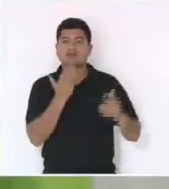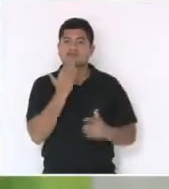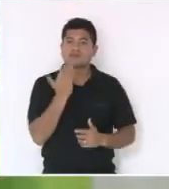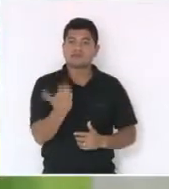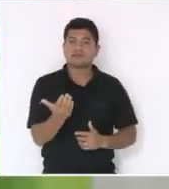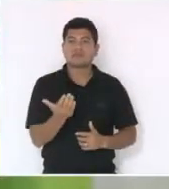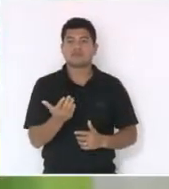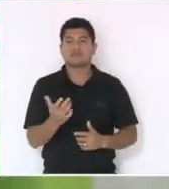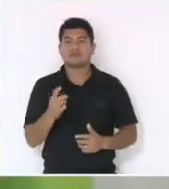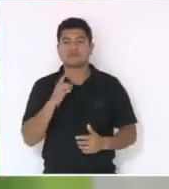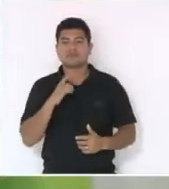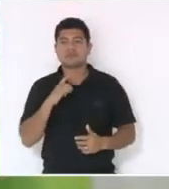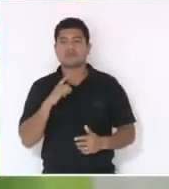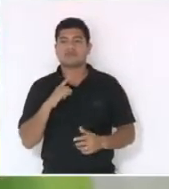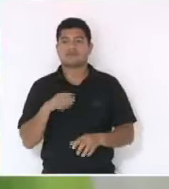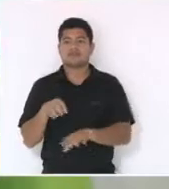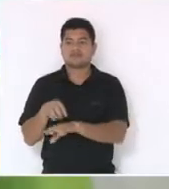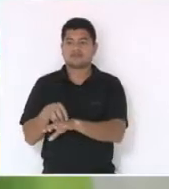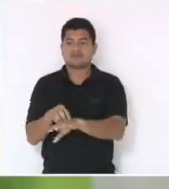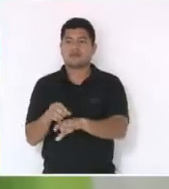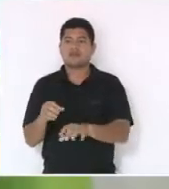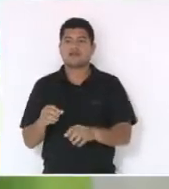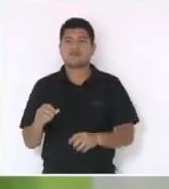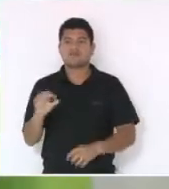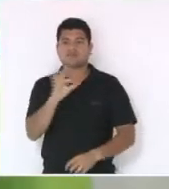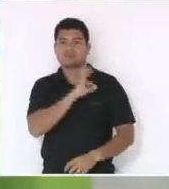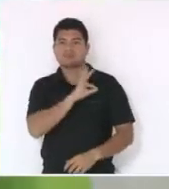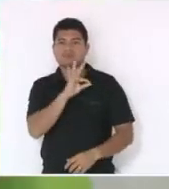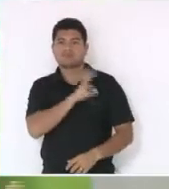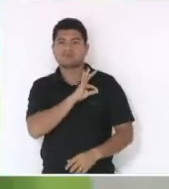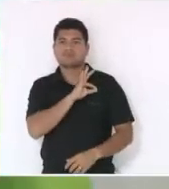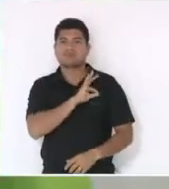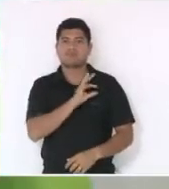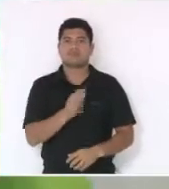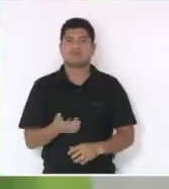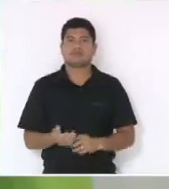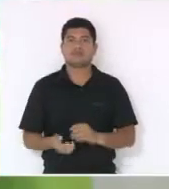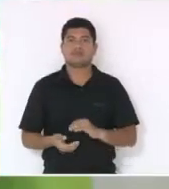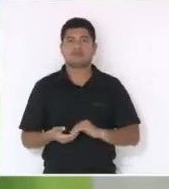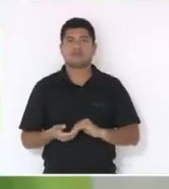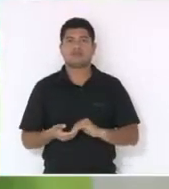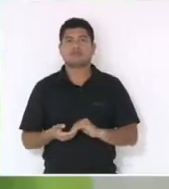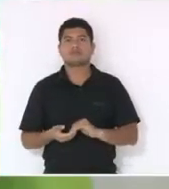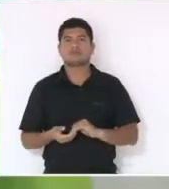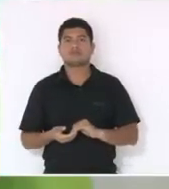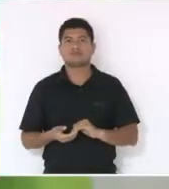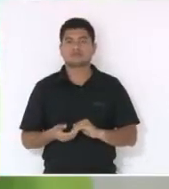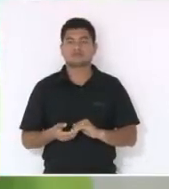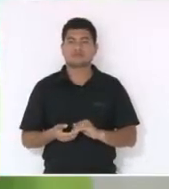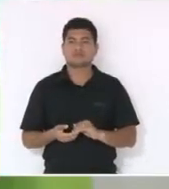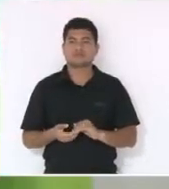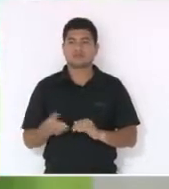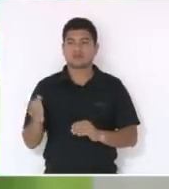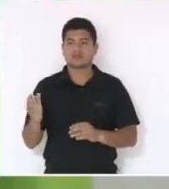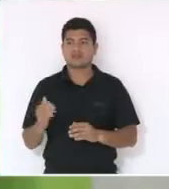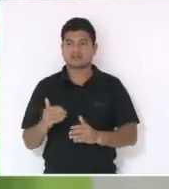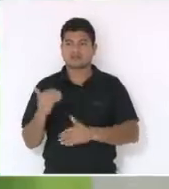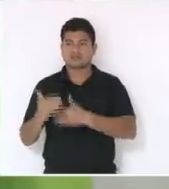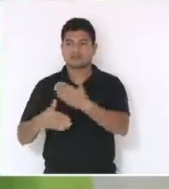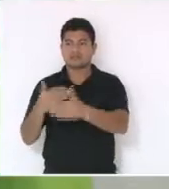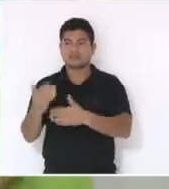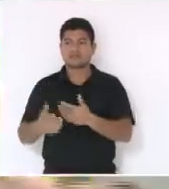de viaturas, e o secretário anunciou que já está em tramitação uma